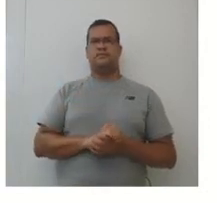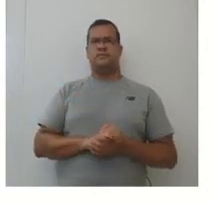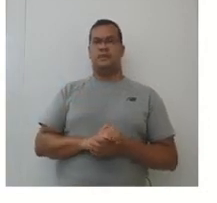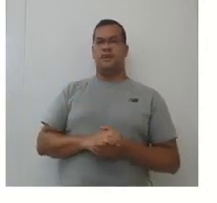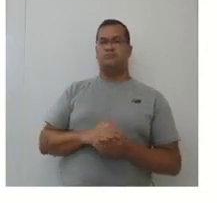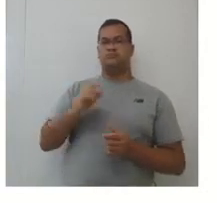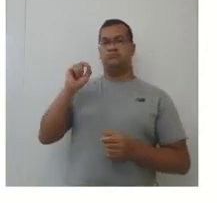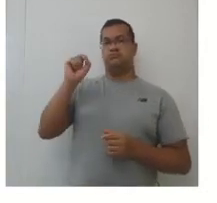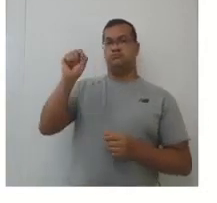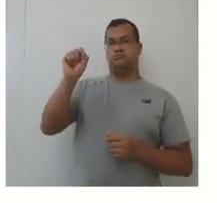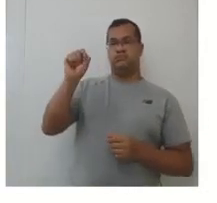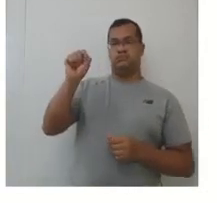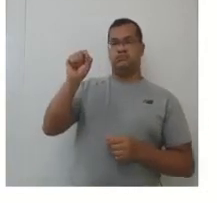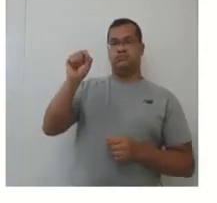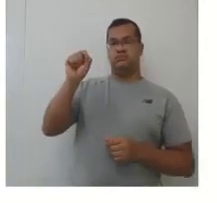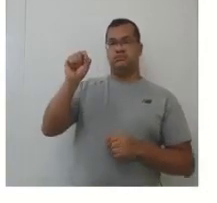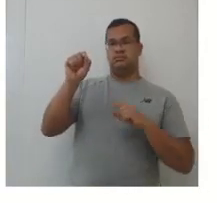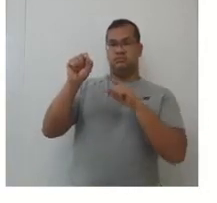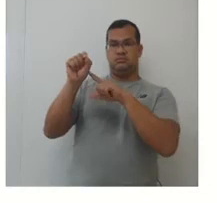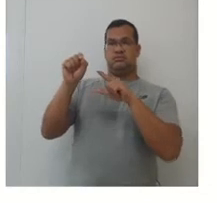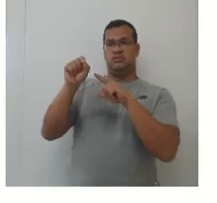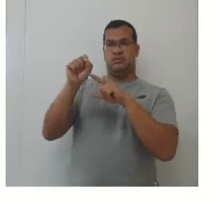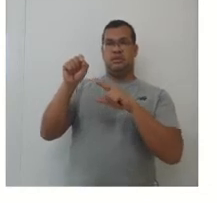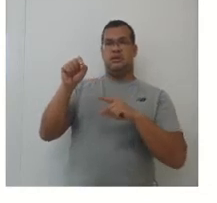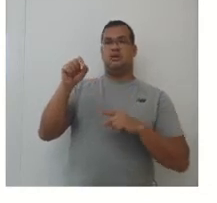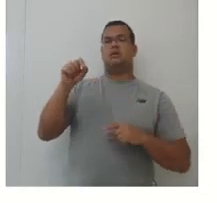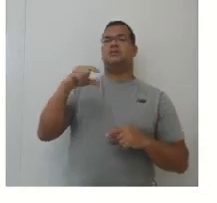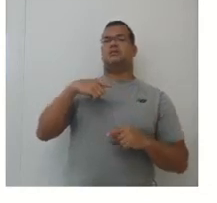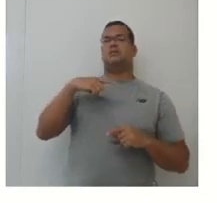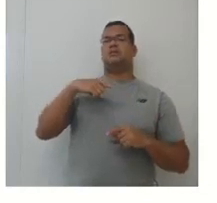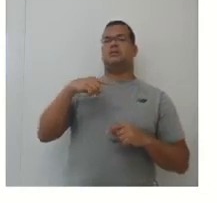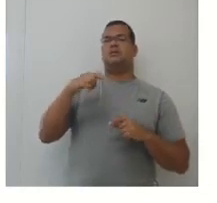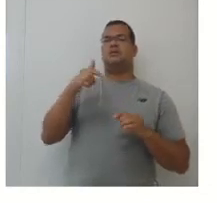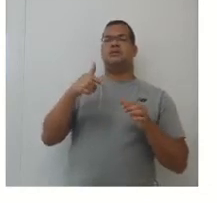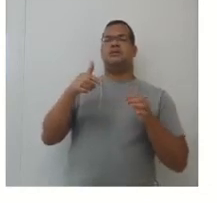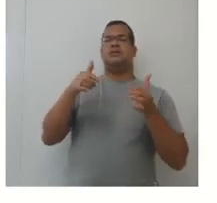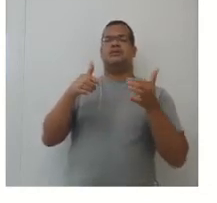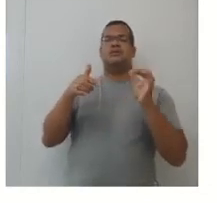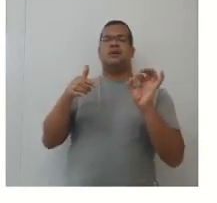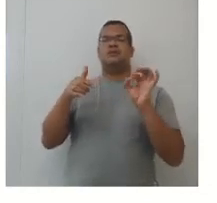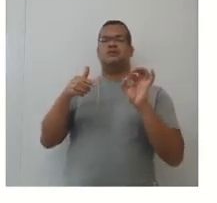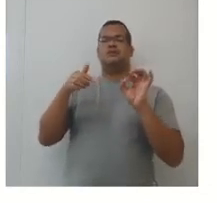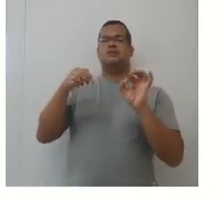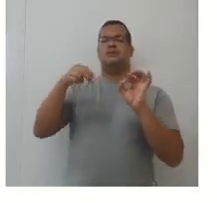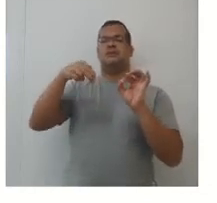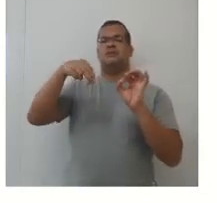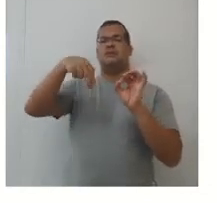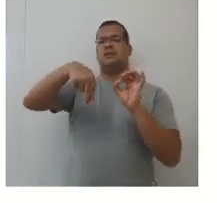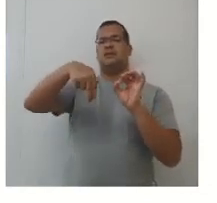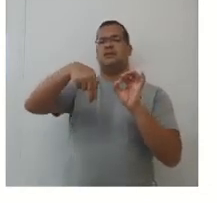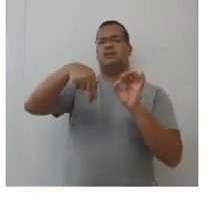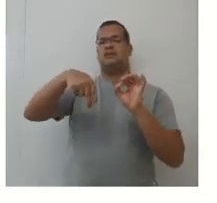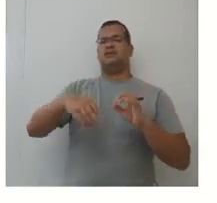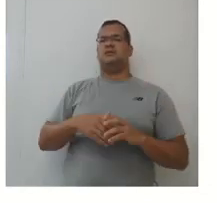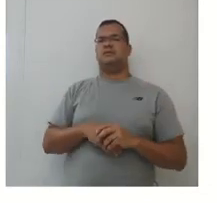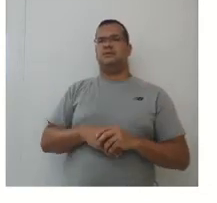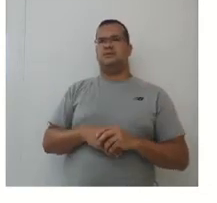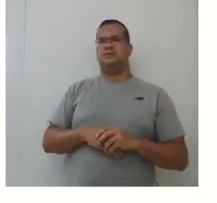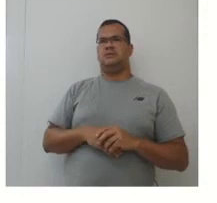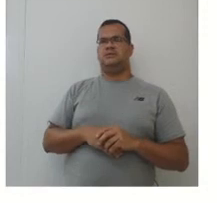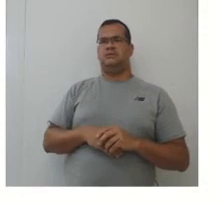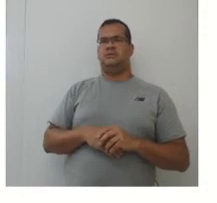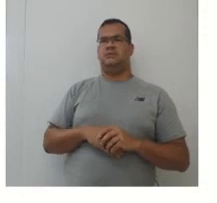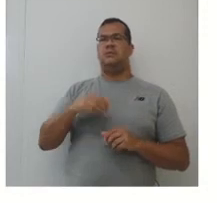espaço e fica sujeita a uma força de 10N, quer dizer 10 Newton, para o